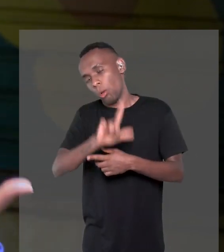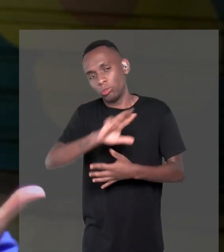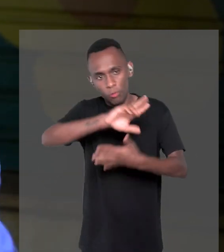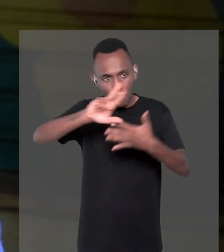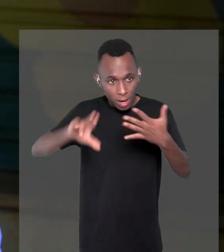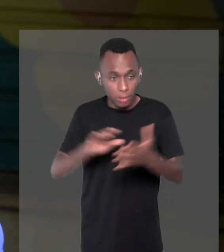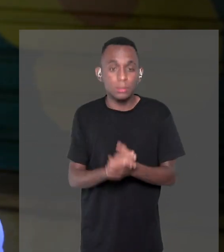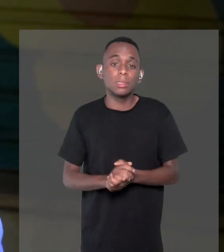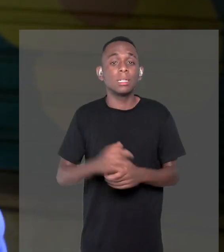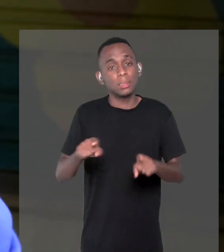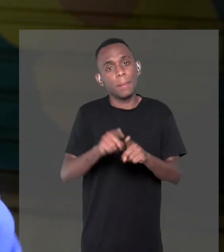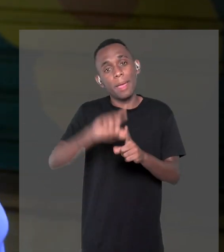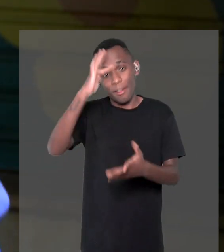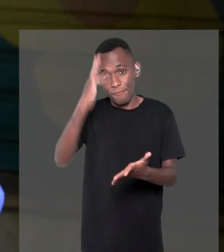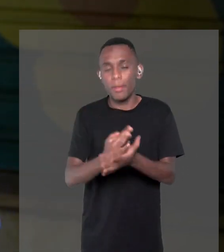um